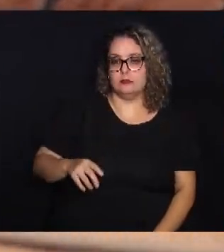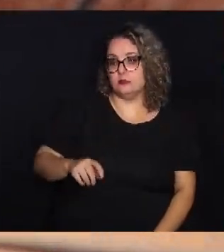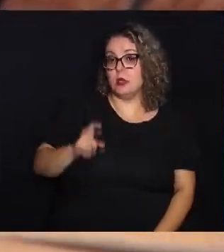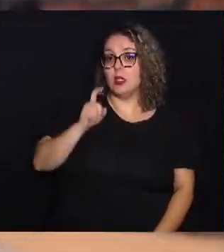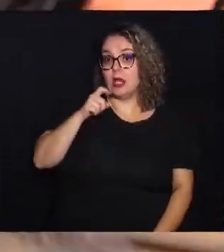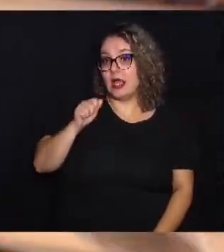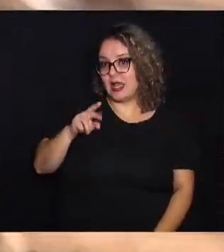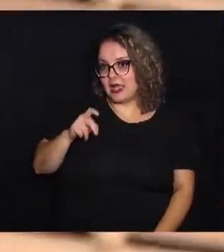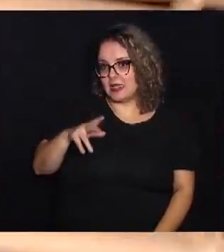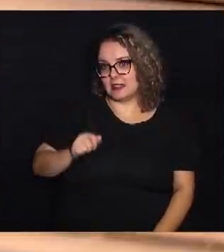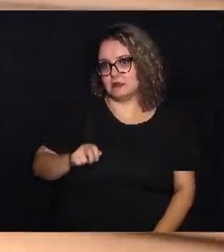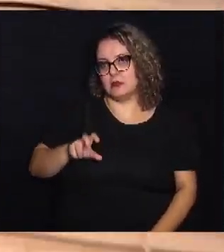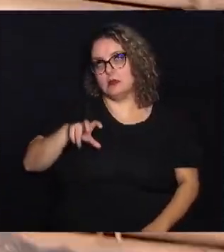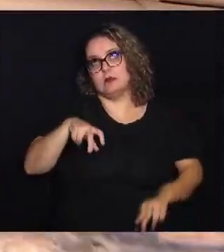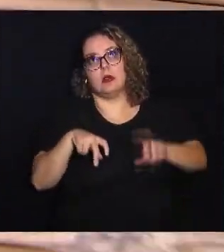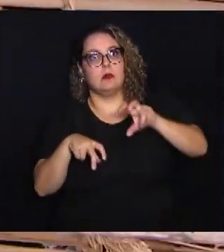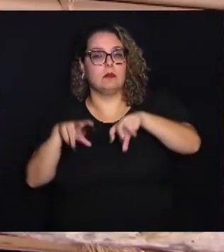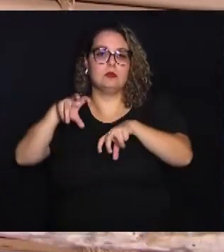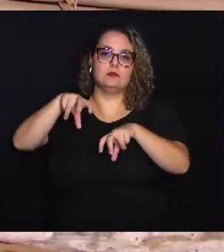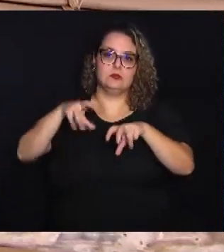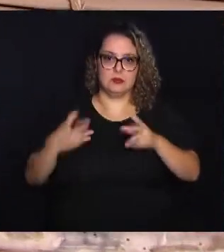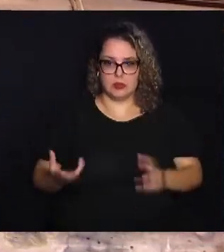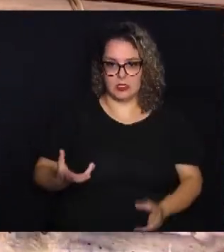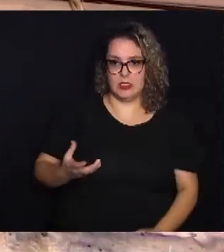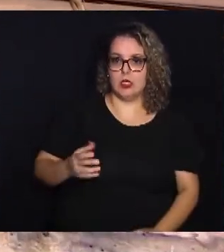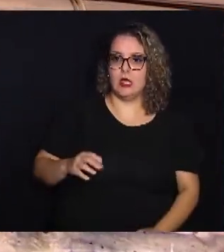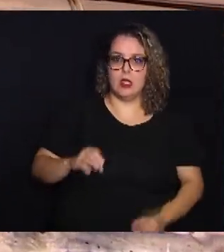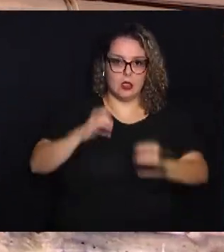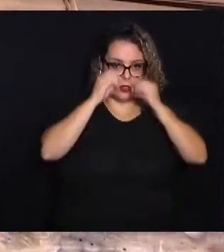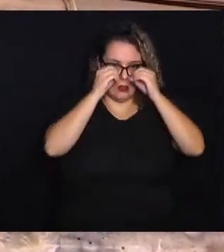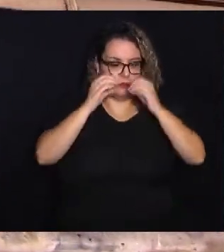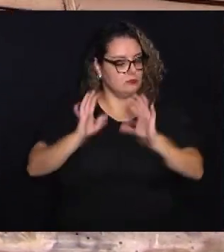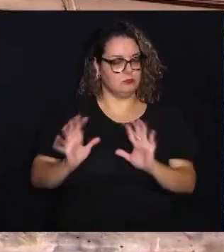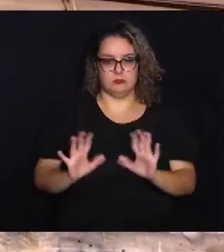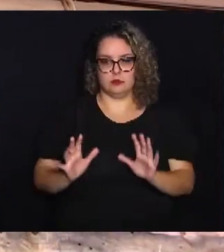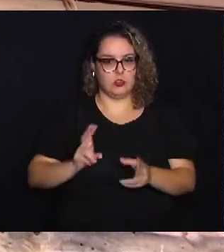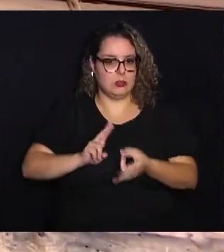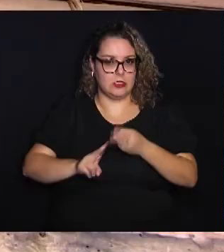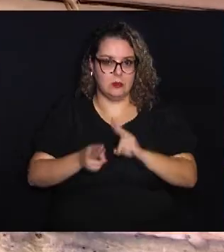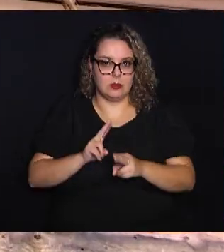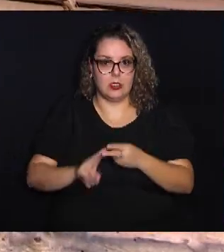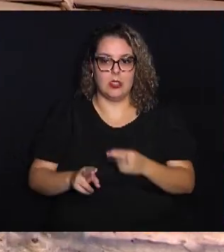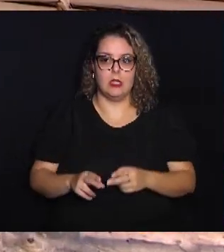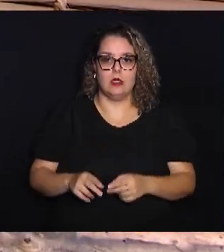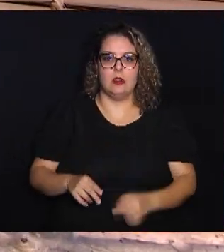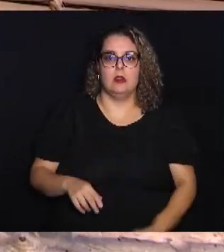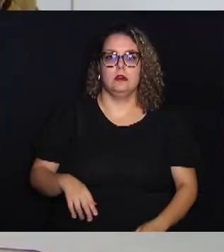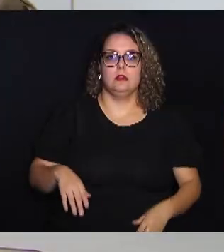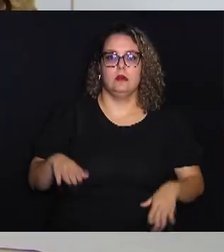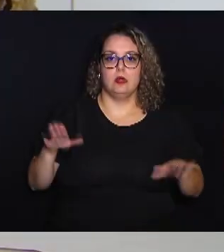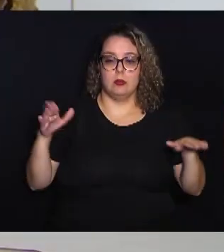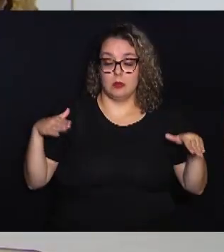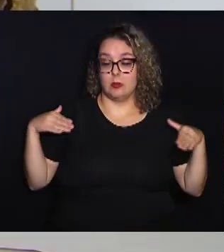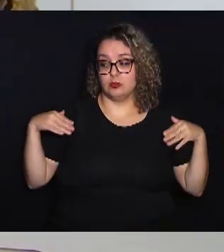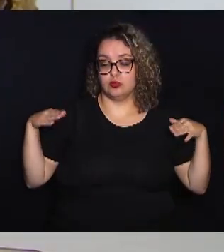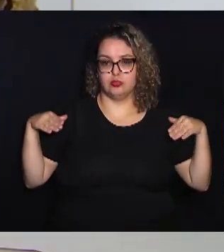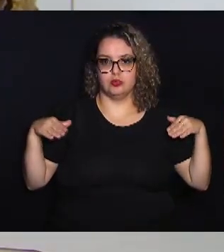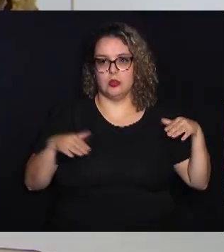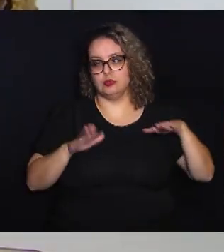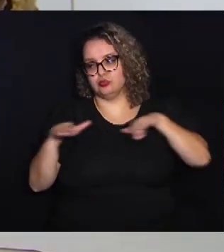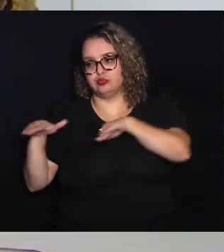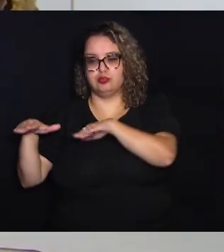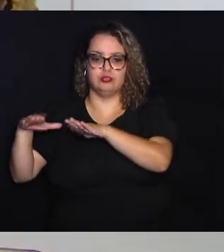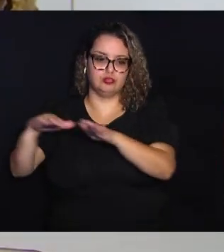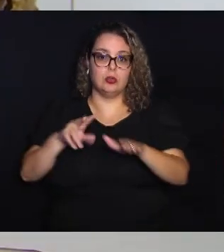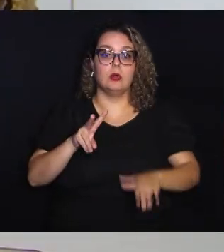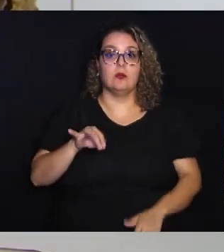papagaio, arara que se pendura, sobe, escala no viveiro, né? A coruja, ela não tem essa habilidade, então ela depende da asa para ir